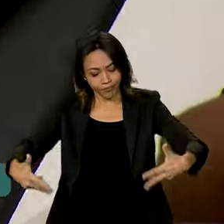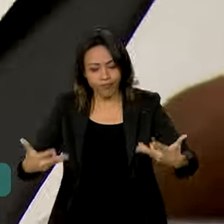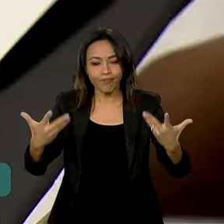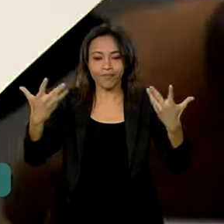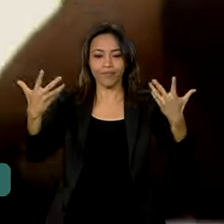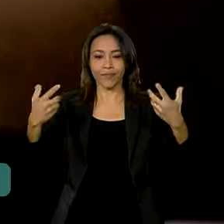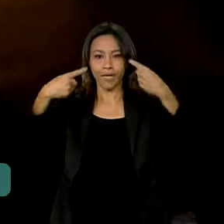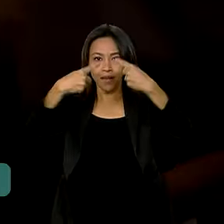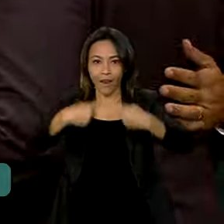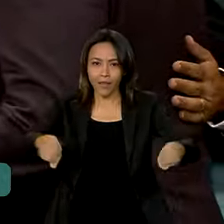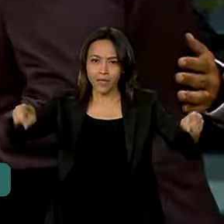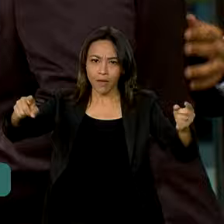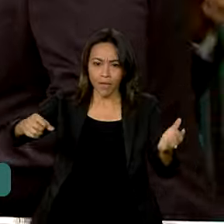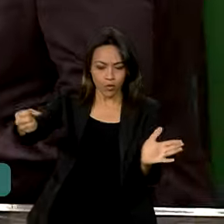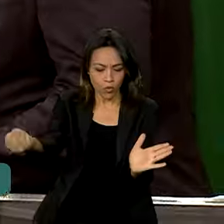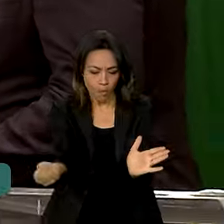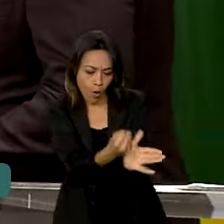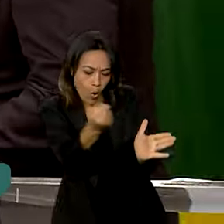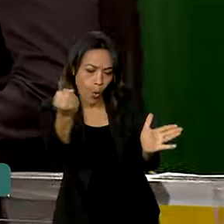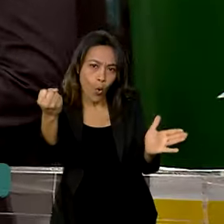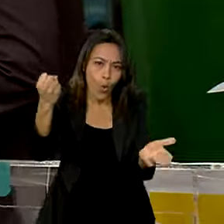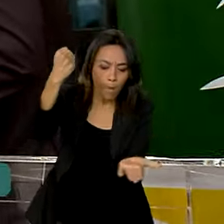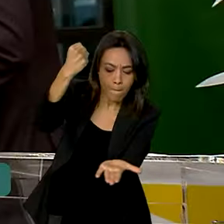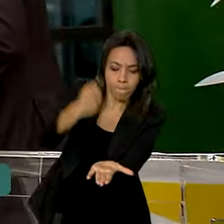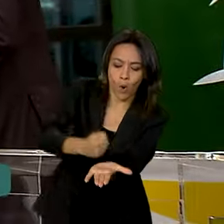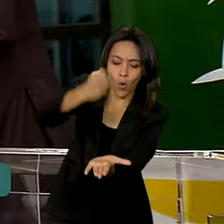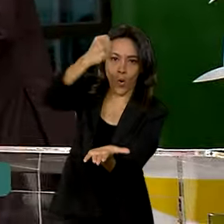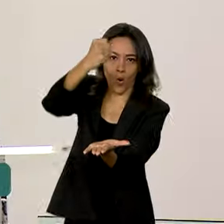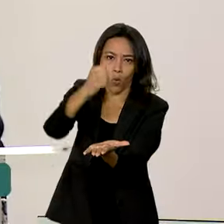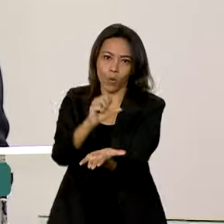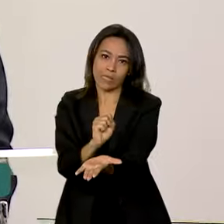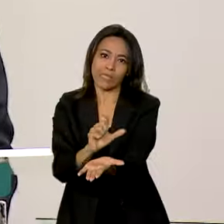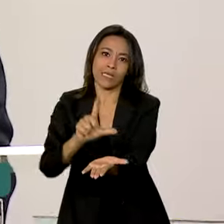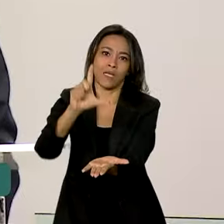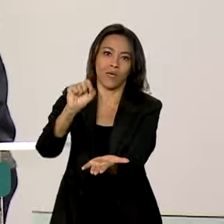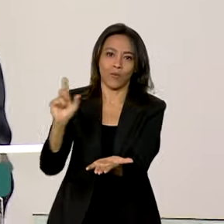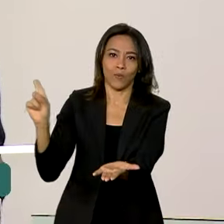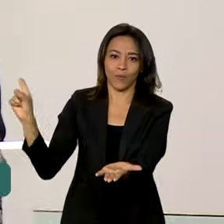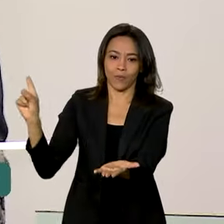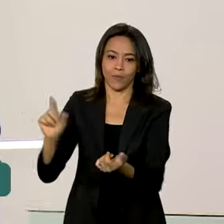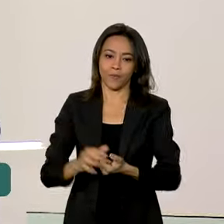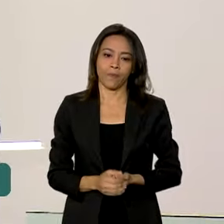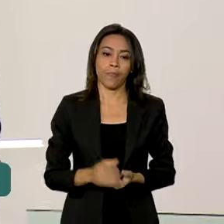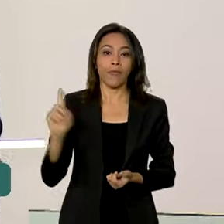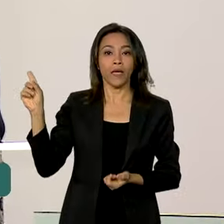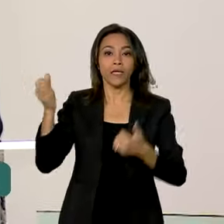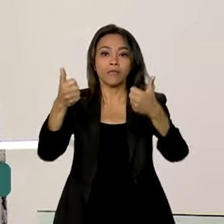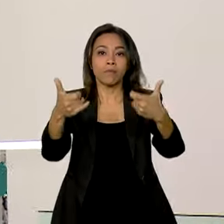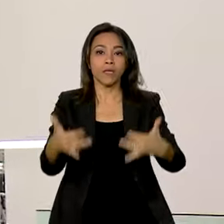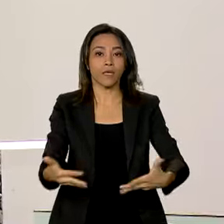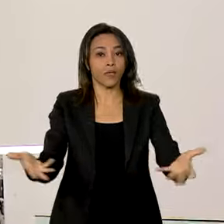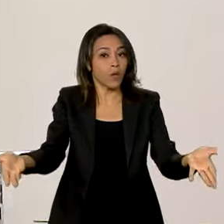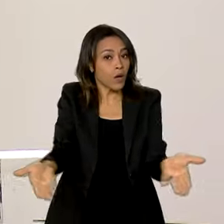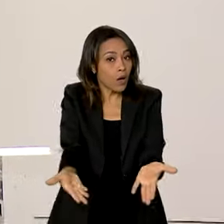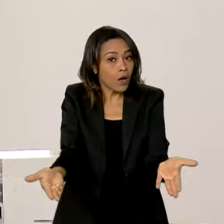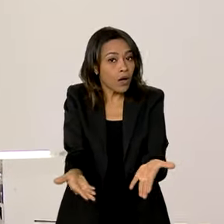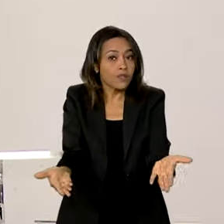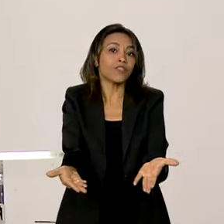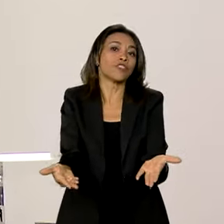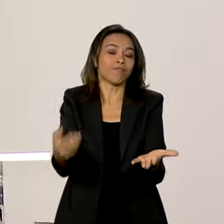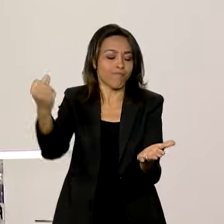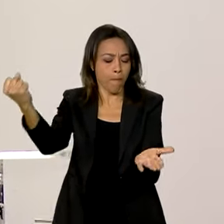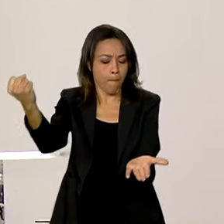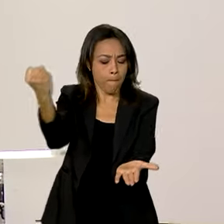com o lançamento de selo e carimbo alusivos. Eternizamos hoje, por meio do lançamento deste selo,